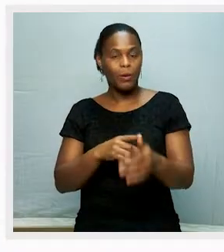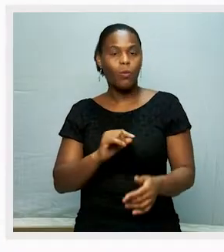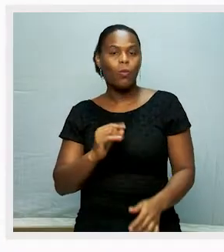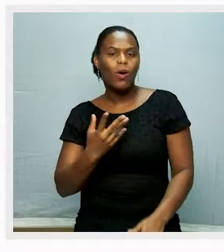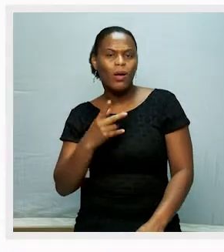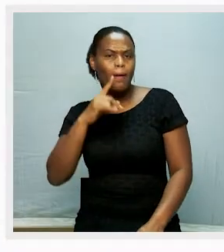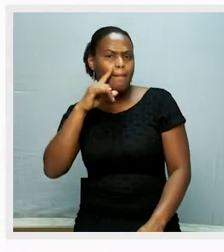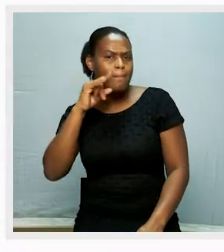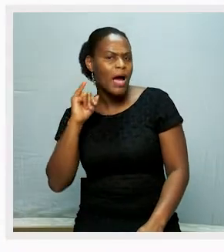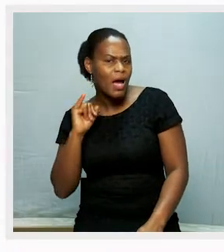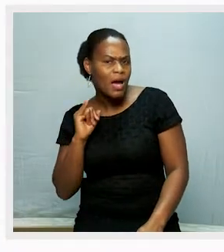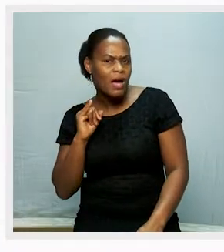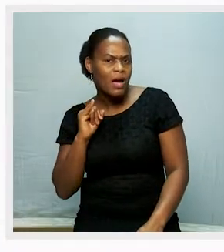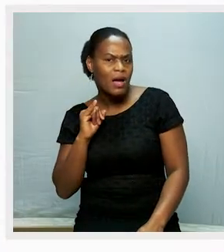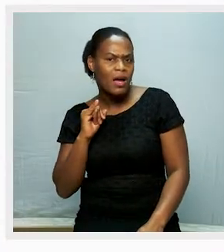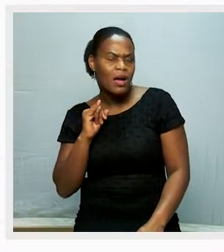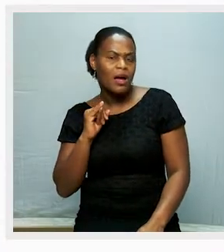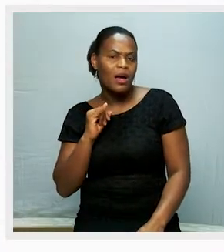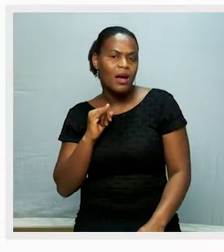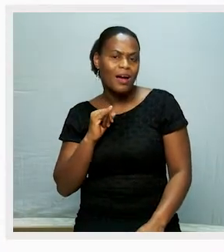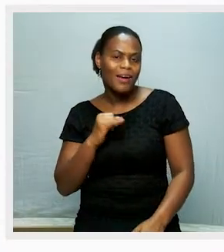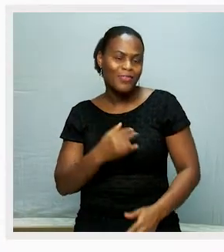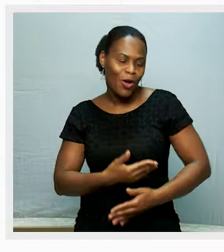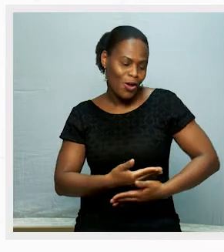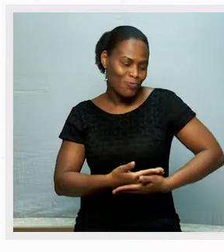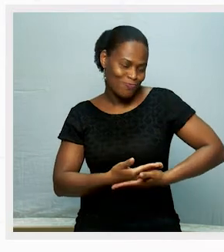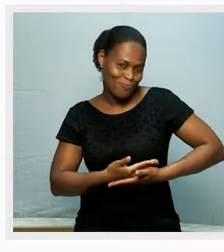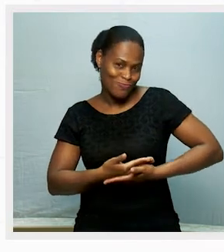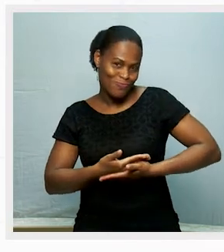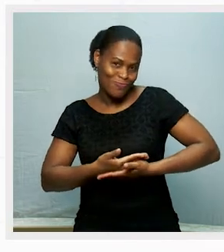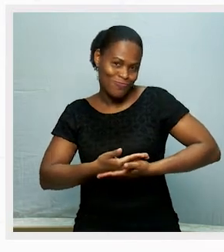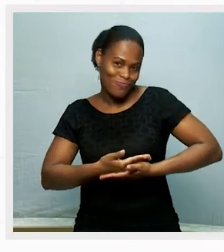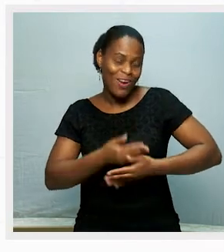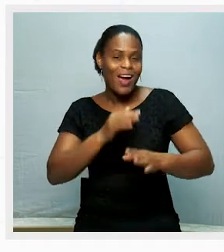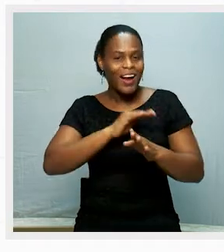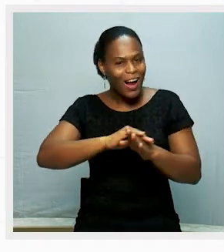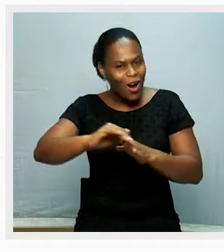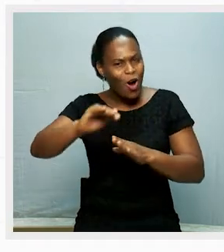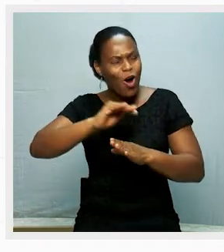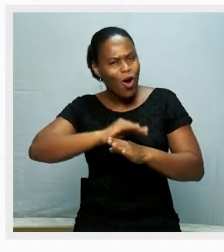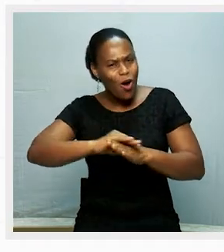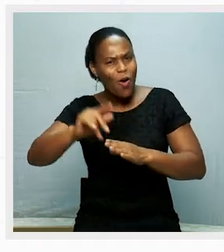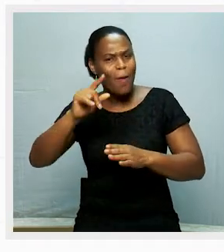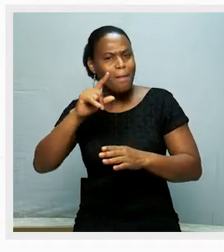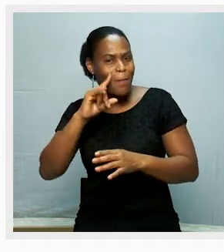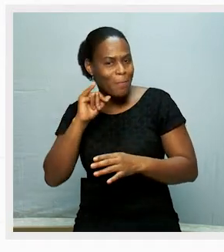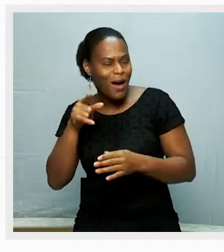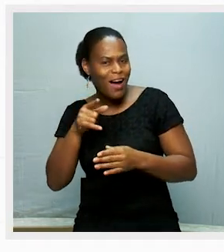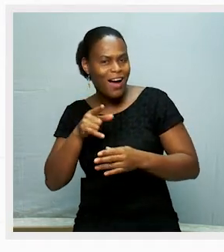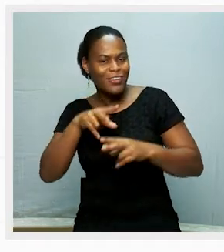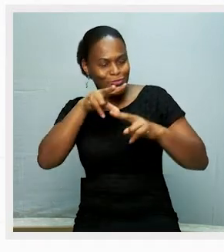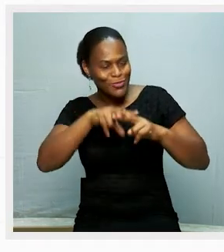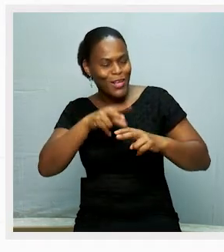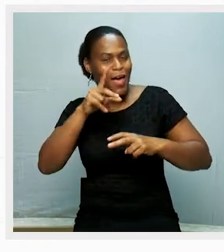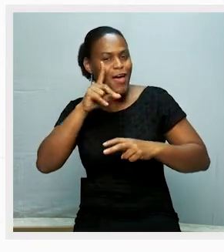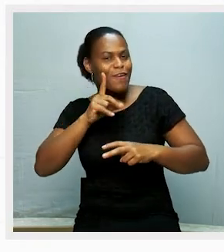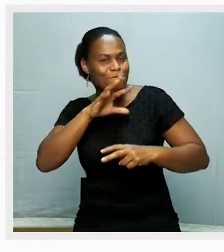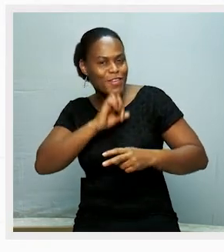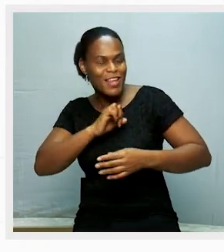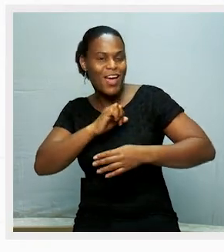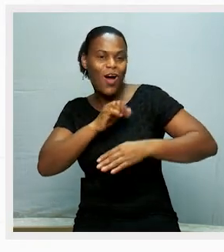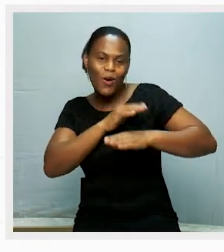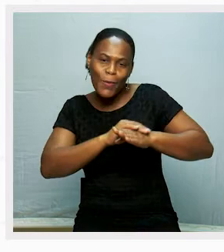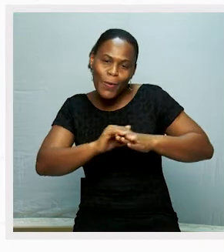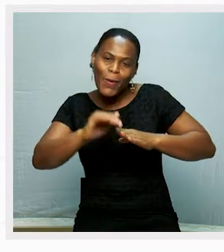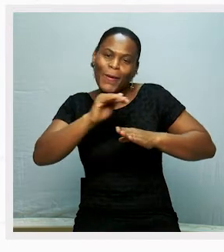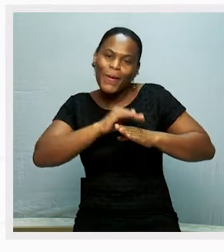quando o papá dá colo à filha, a filha